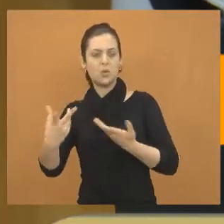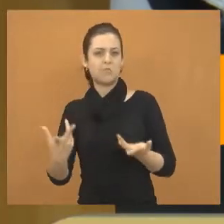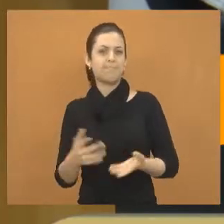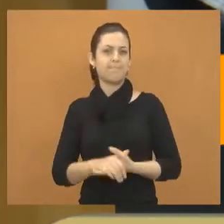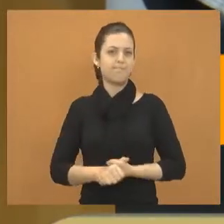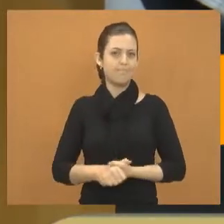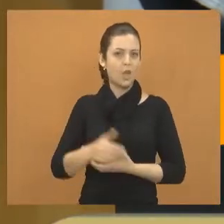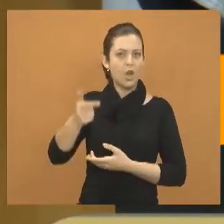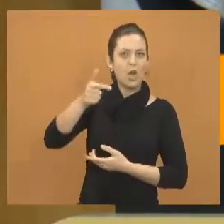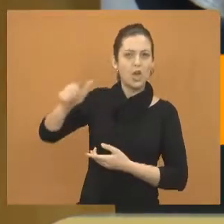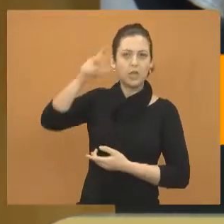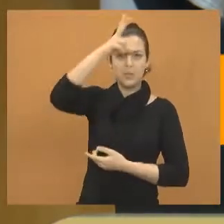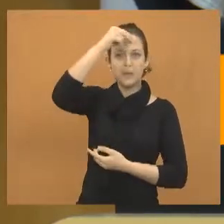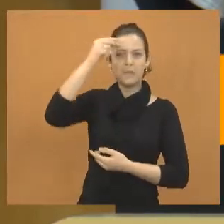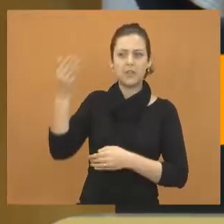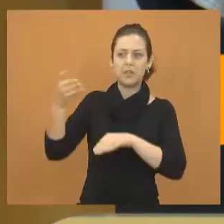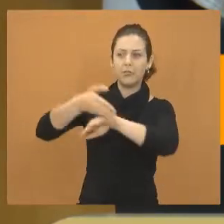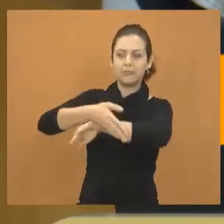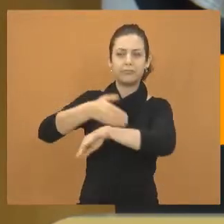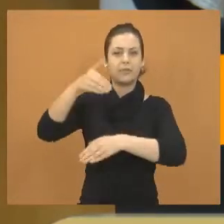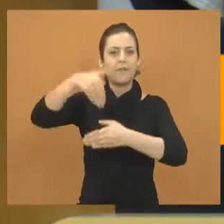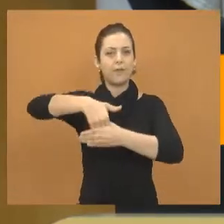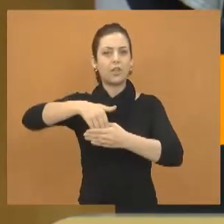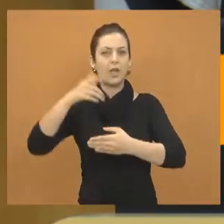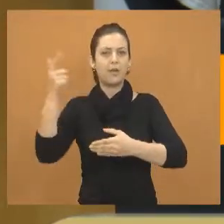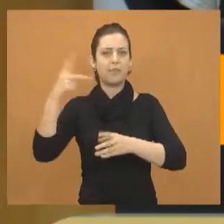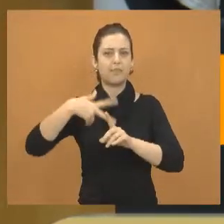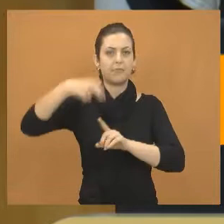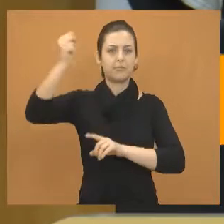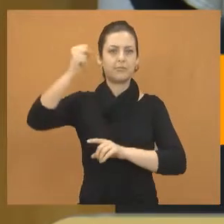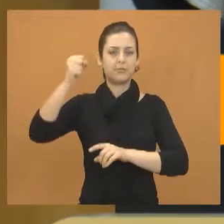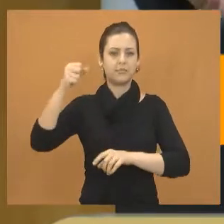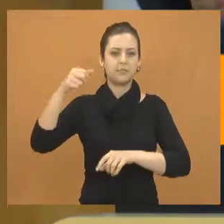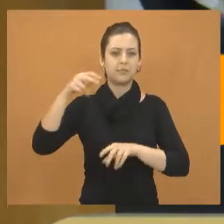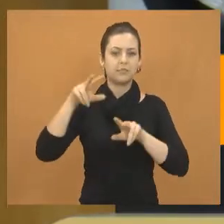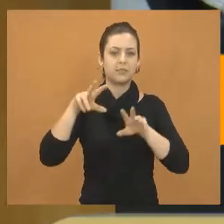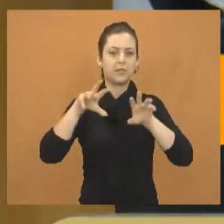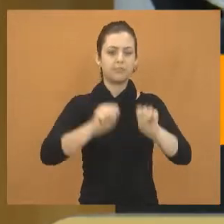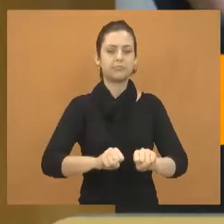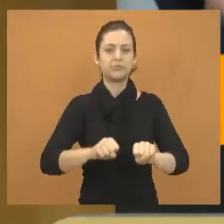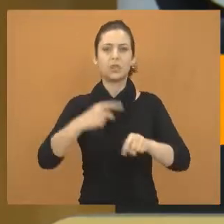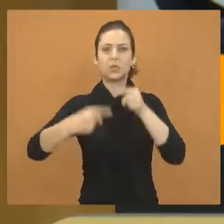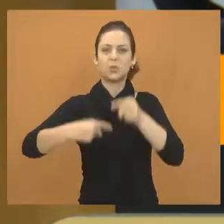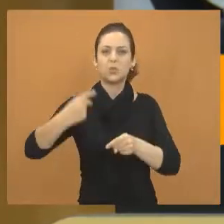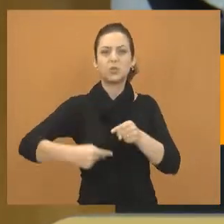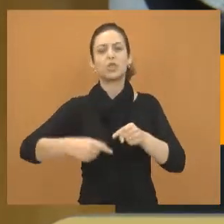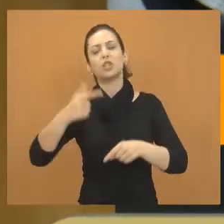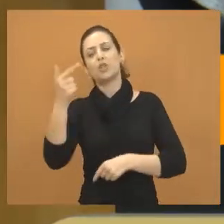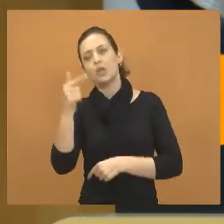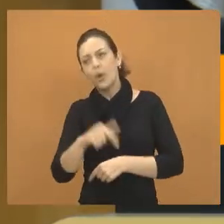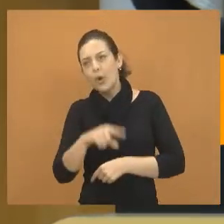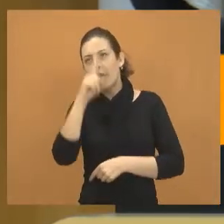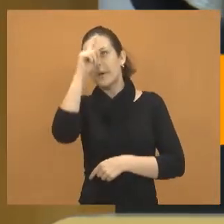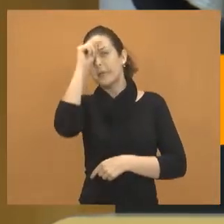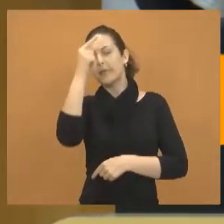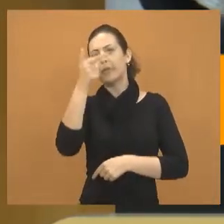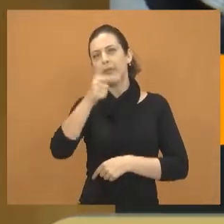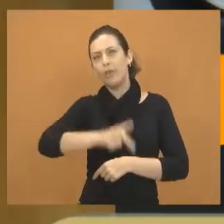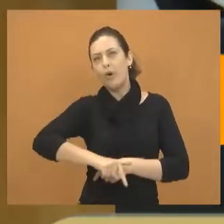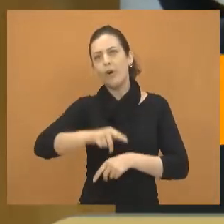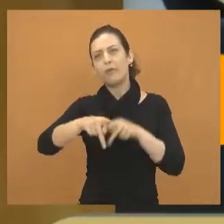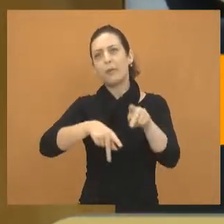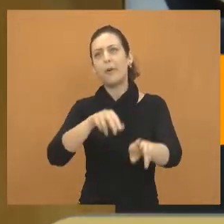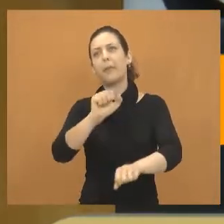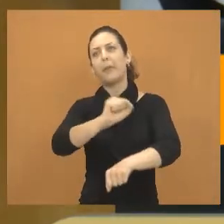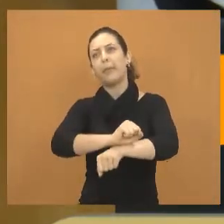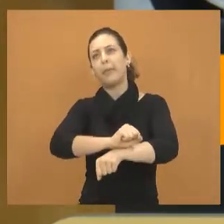dizendo, é o outro prefeito que entrar, que vai novamente discutir a questão do pronto-socorro, novamente a